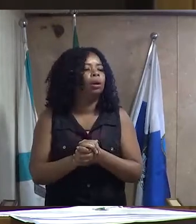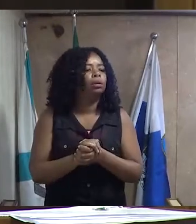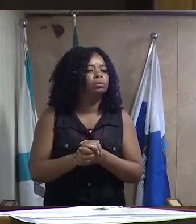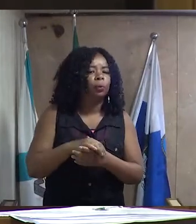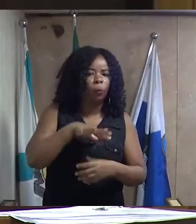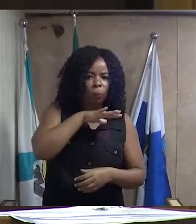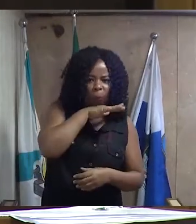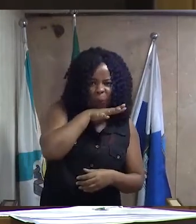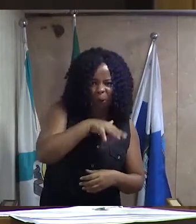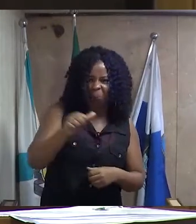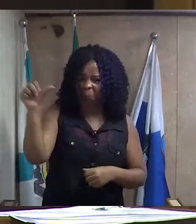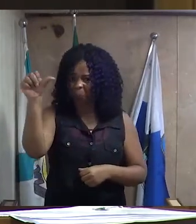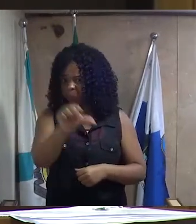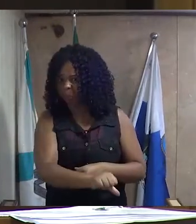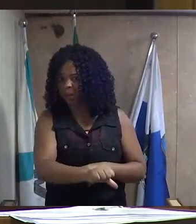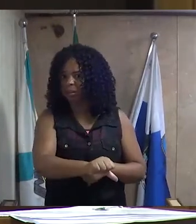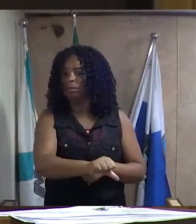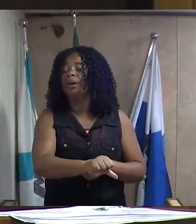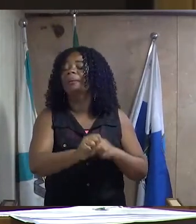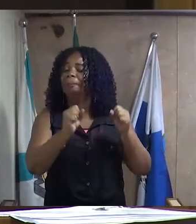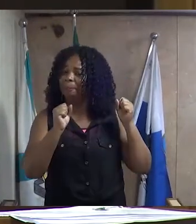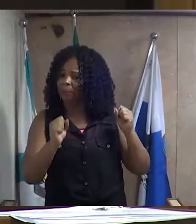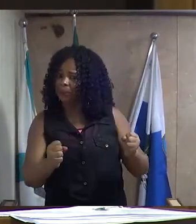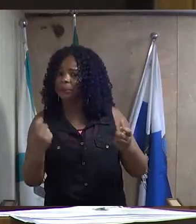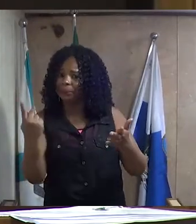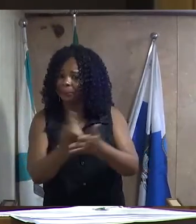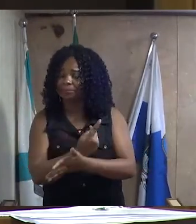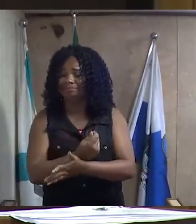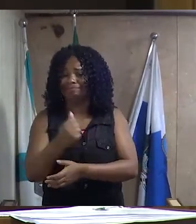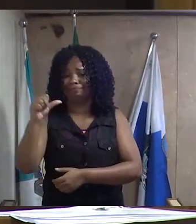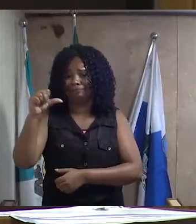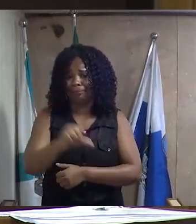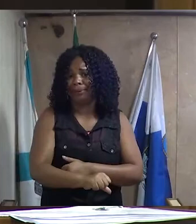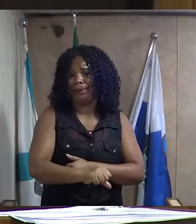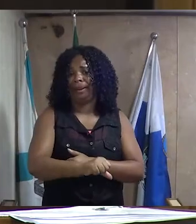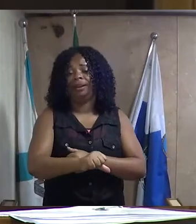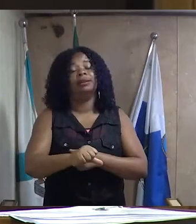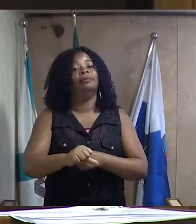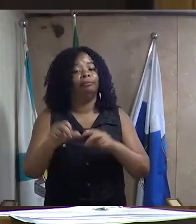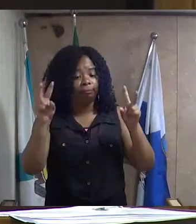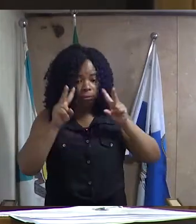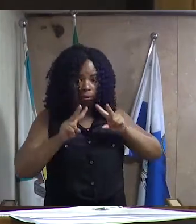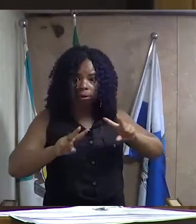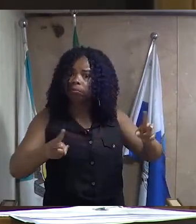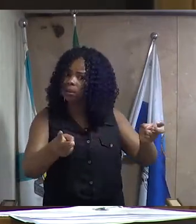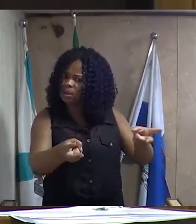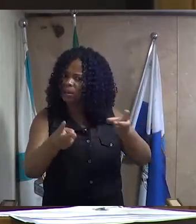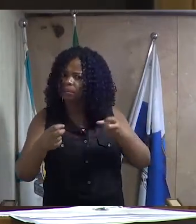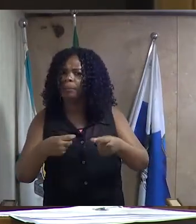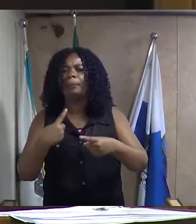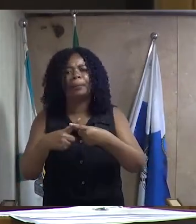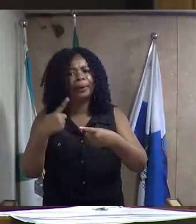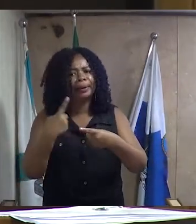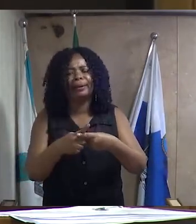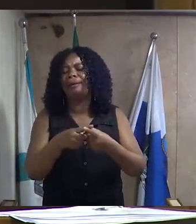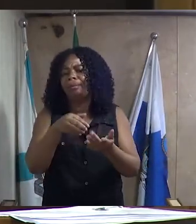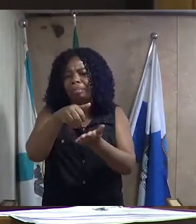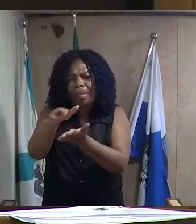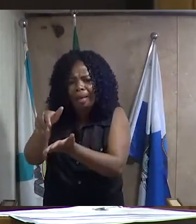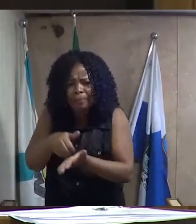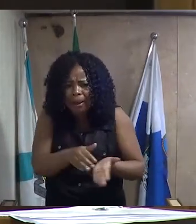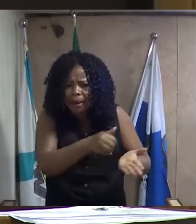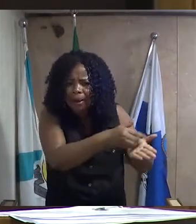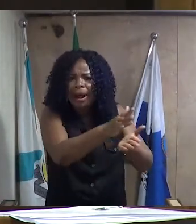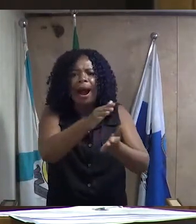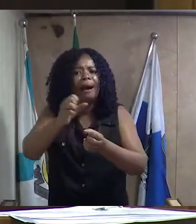ônibus literalmente quebraram, é visível o número de demissões, o número de